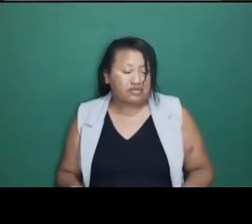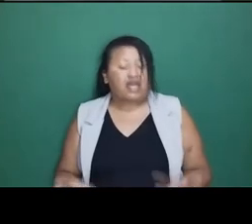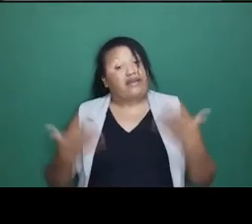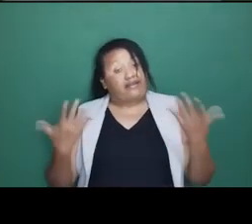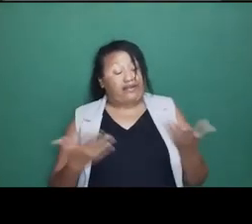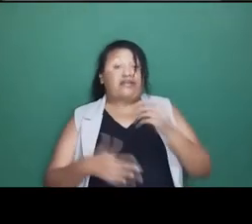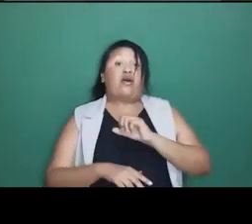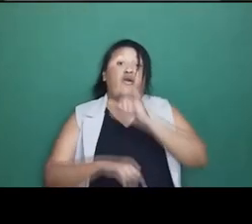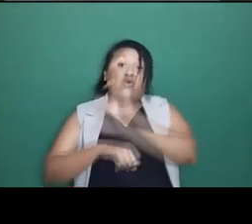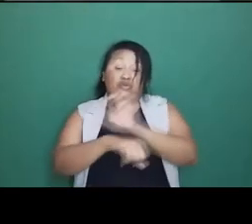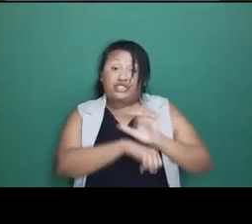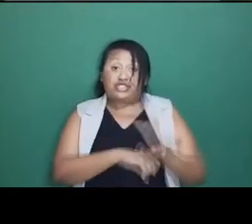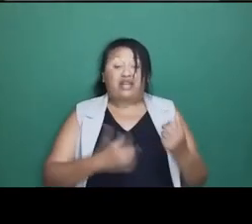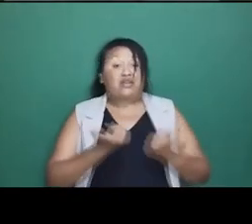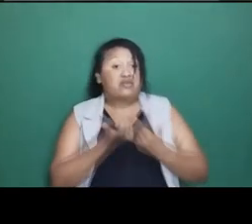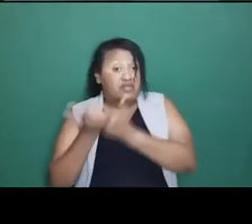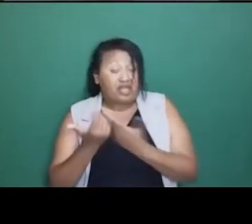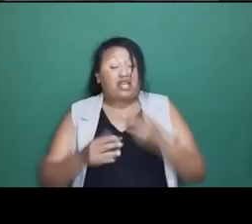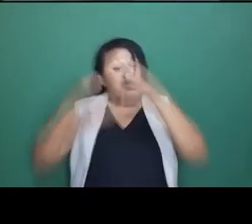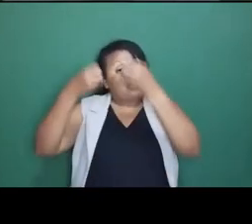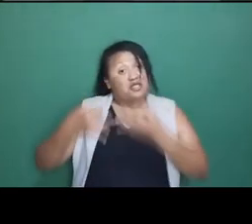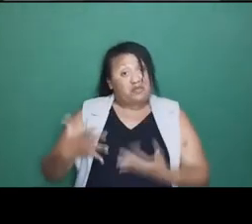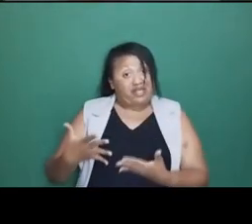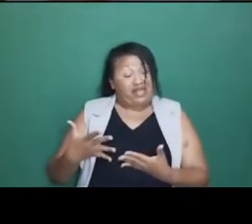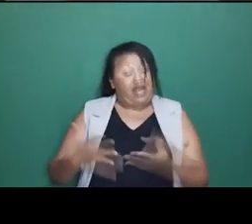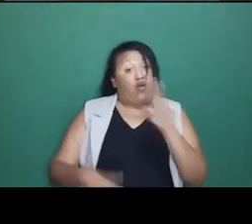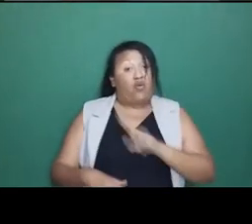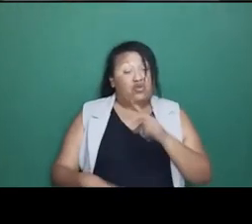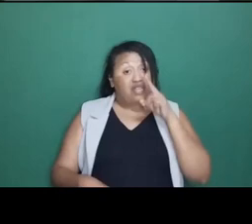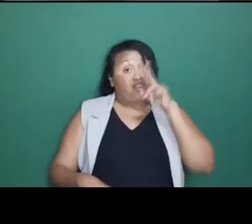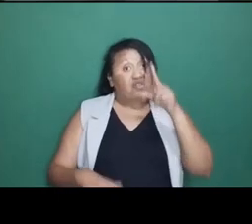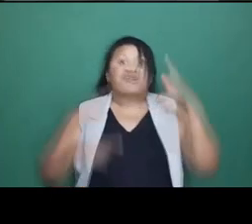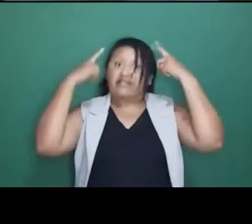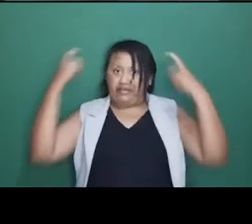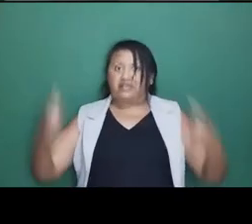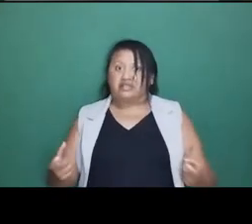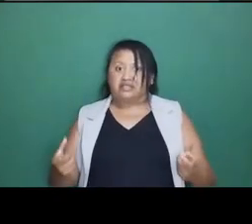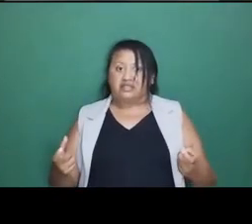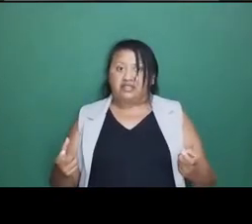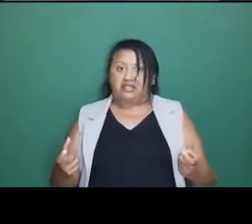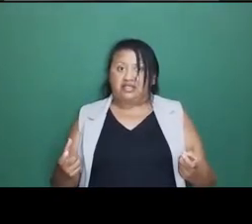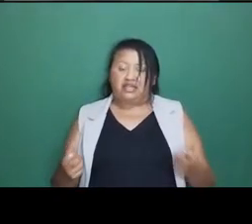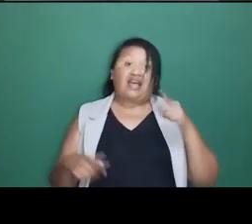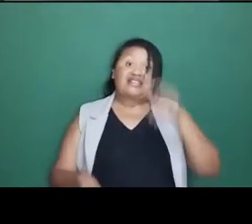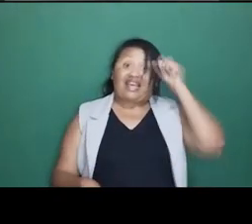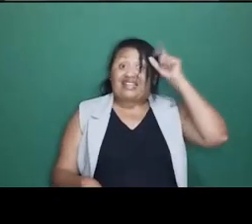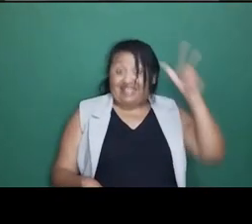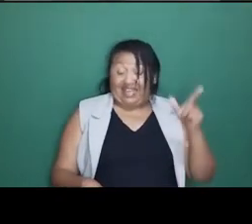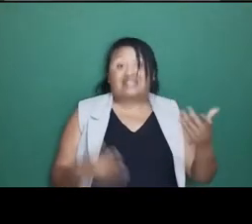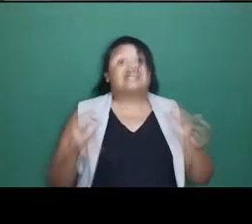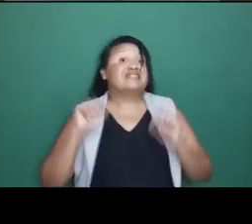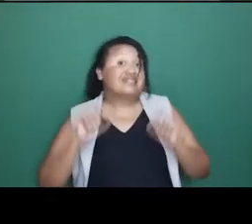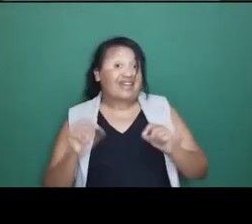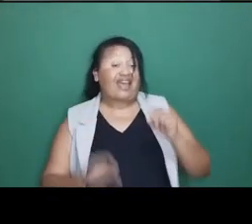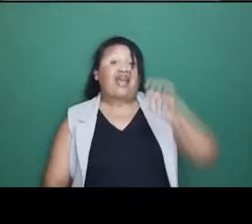Estado justifica-se a utilização até da força e da violência essa é uma ideia de